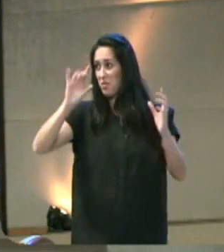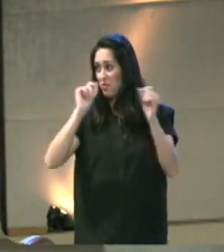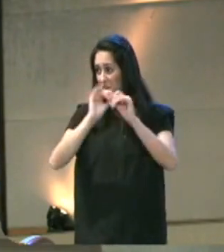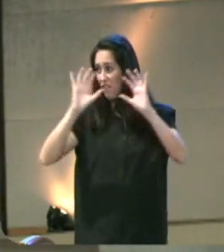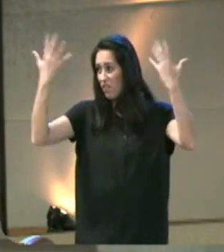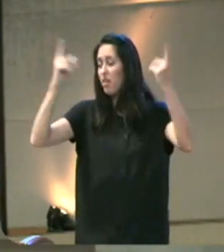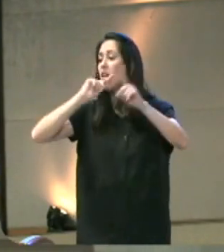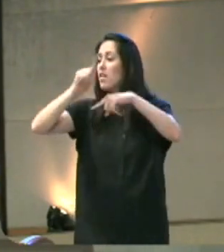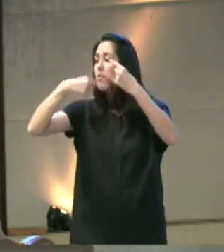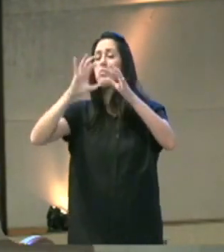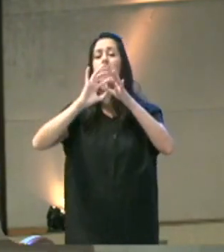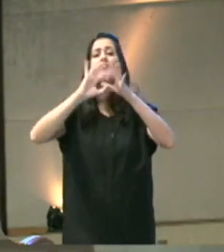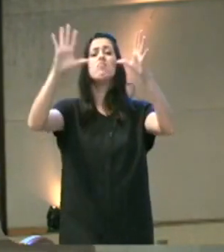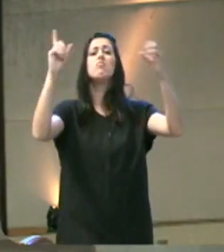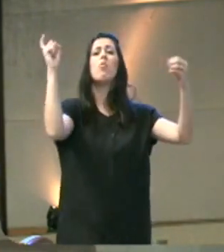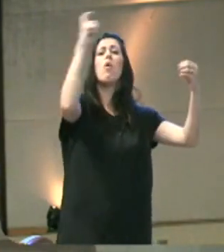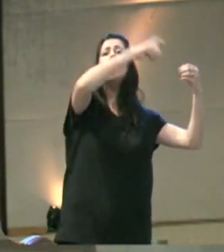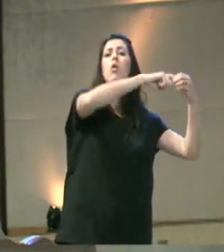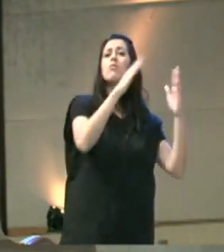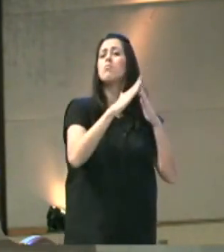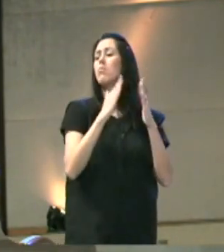você vai mandá-los de volta.